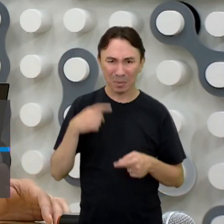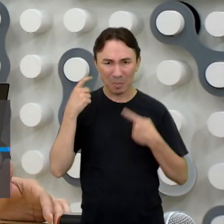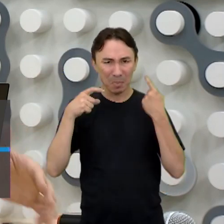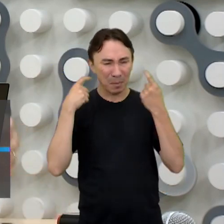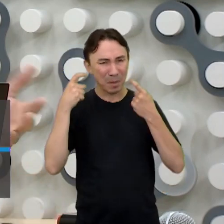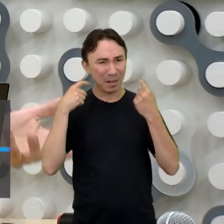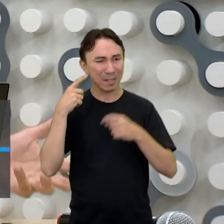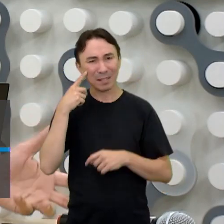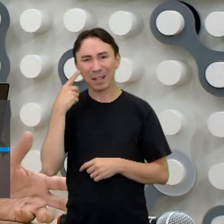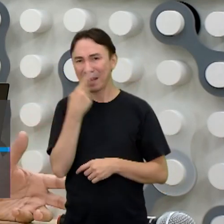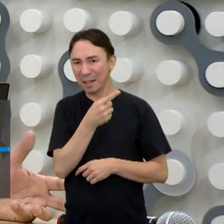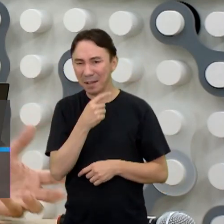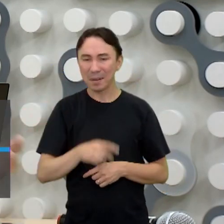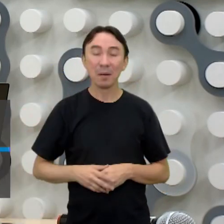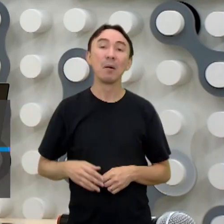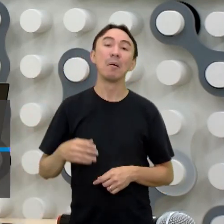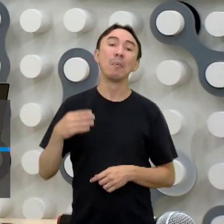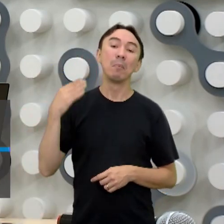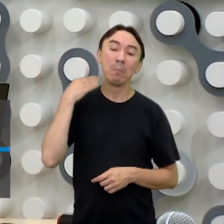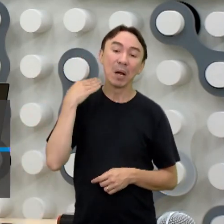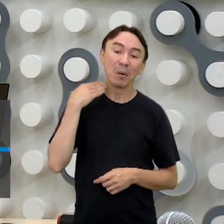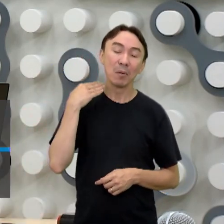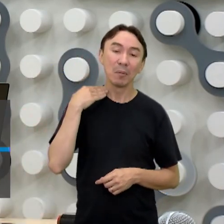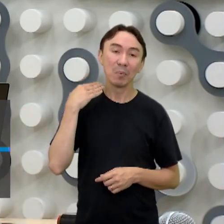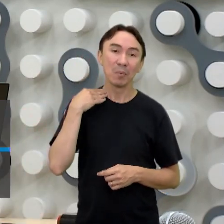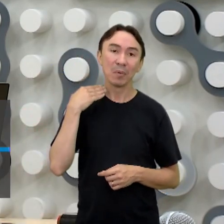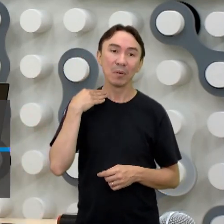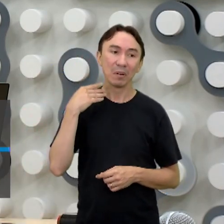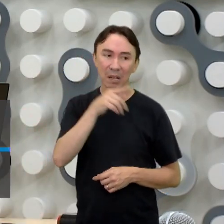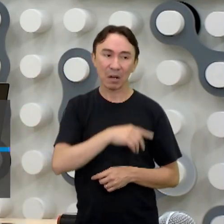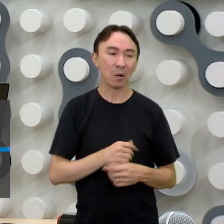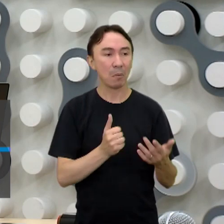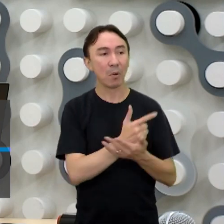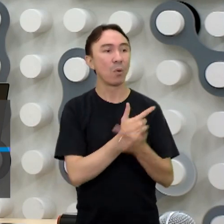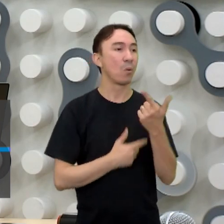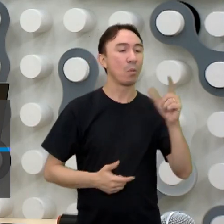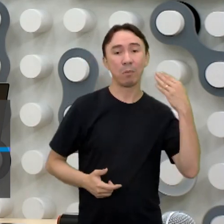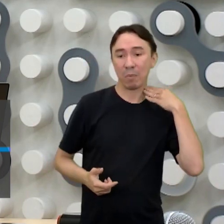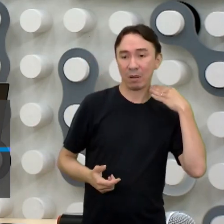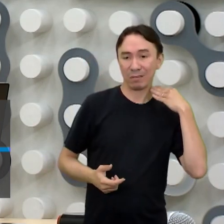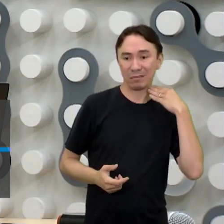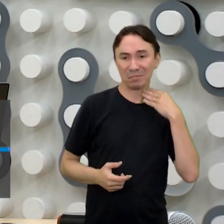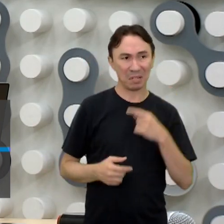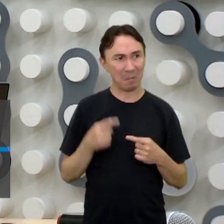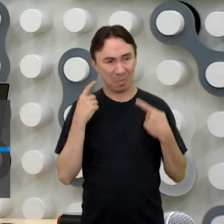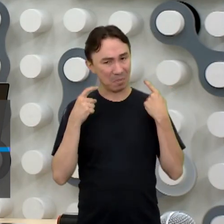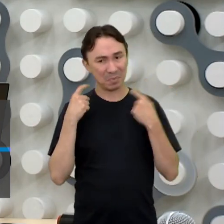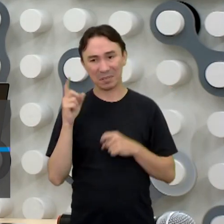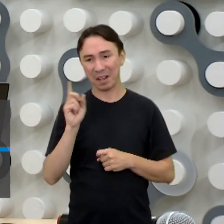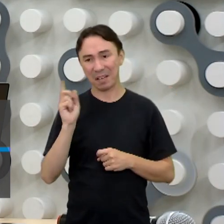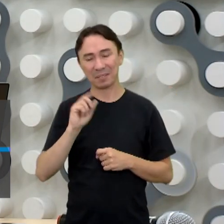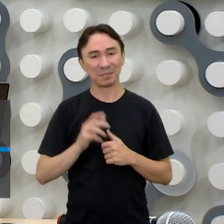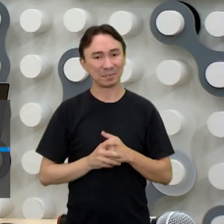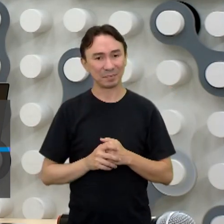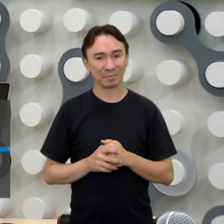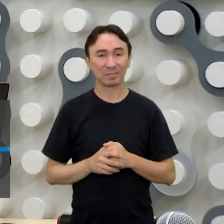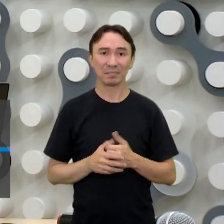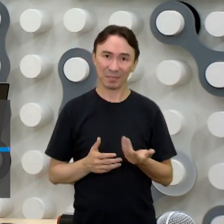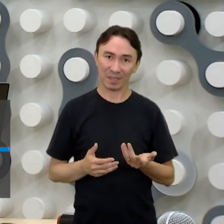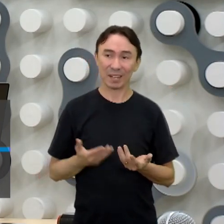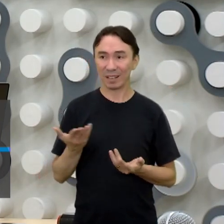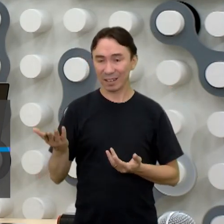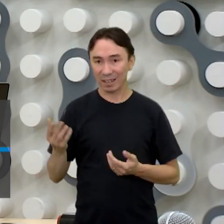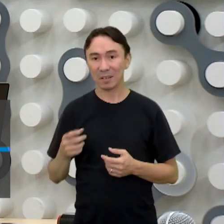ter enchente, se vai chover. Então, porque afeta diretamente a vida dela. Embora a gente saiba que se o Banco do Brasil incorporar outro banco,